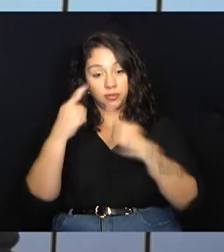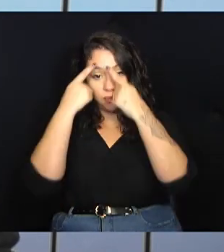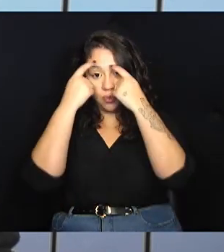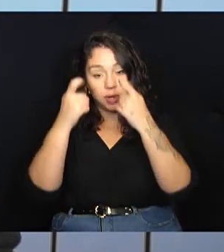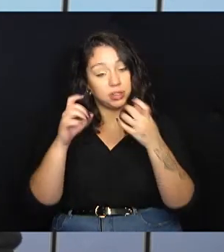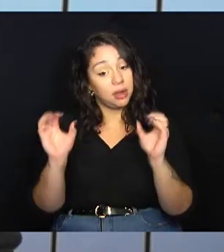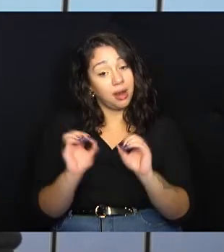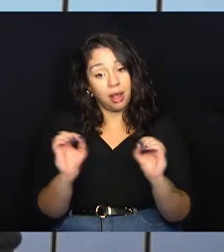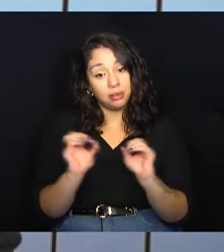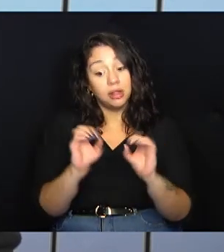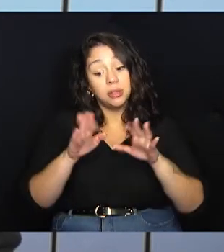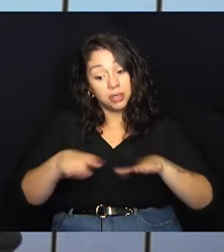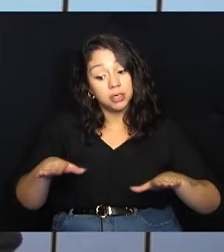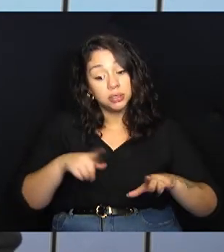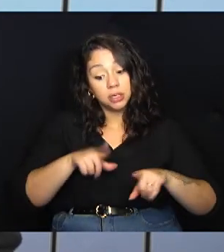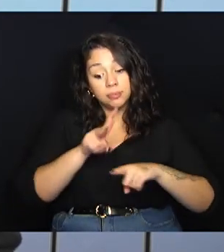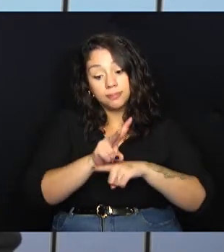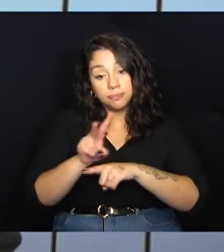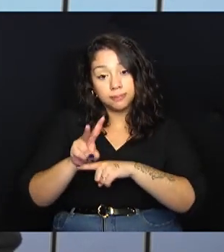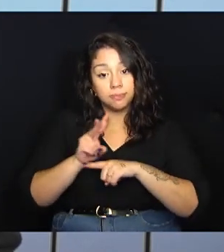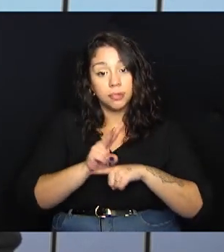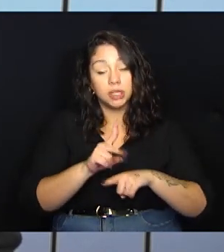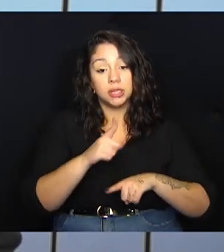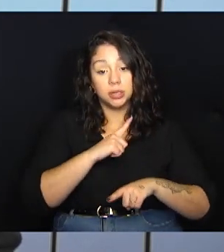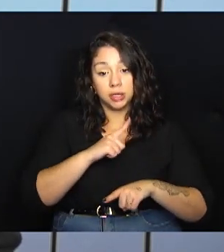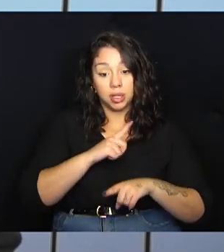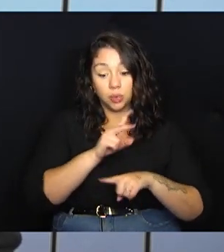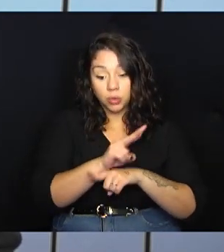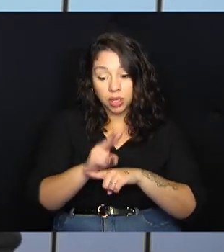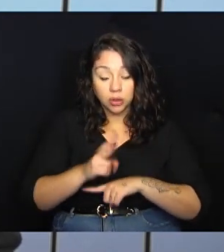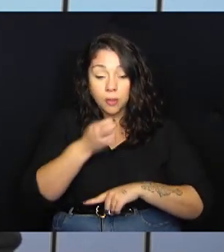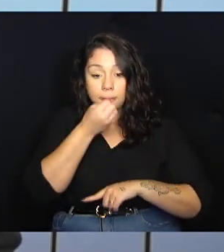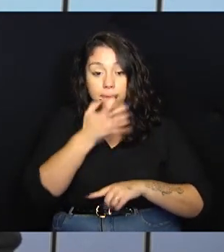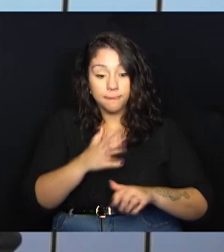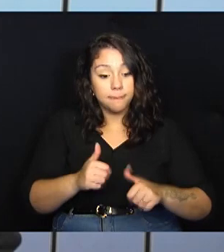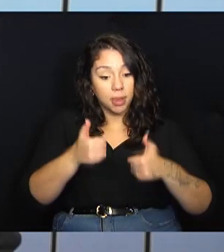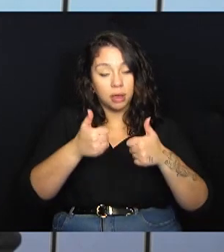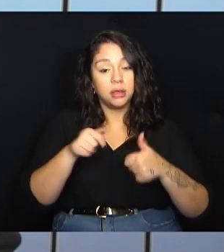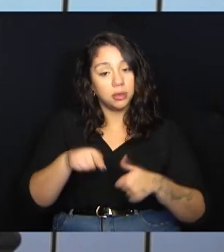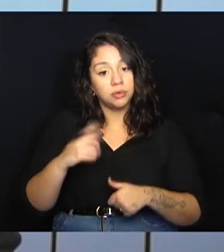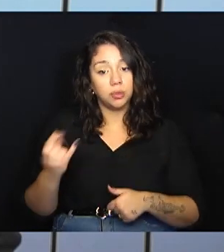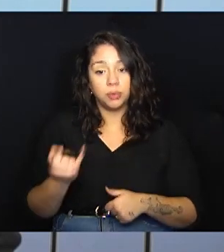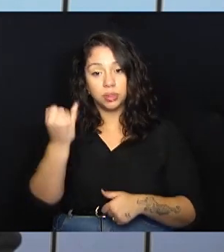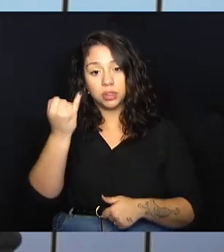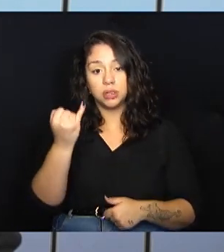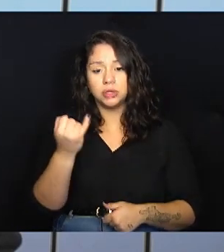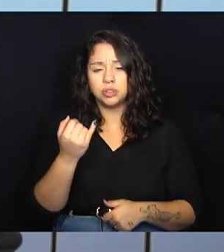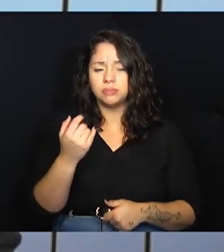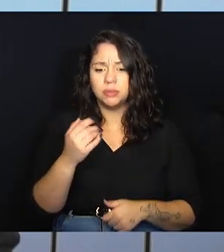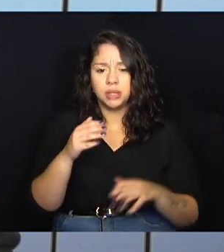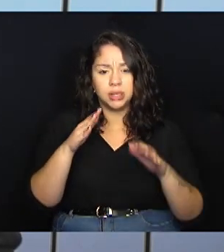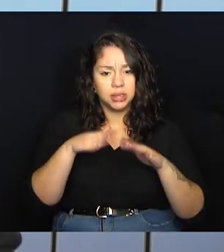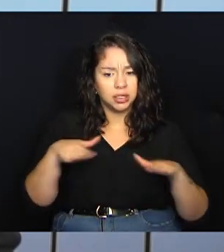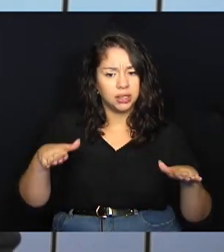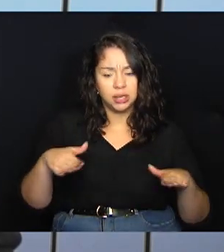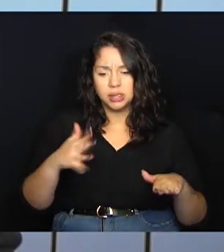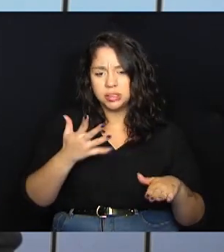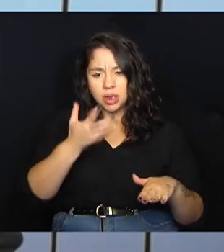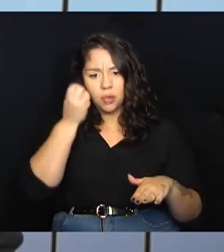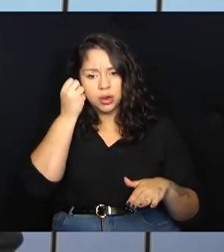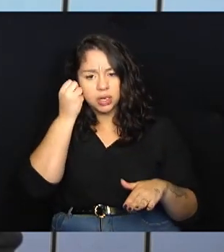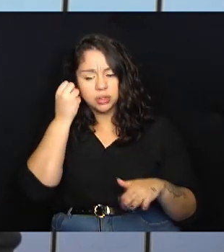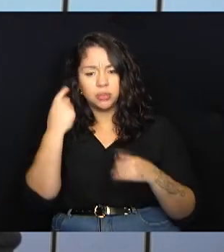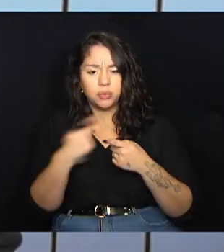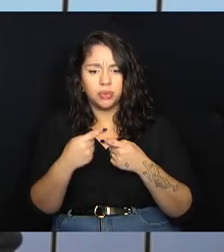Onde a criança está protegida, está bem cuidada. Então, isso é importante. Nenhuma criança deve ser acolhida